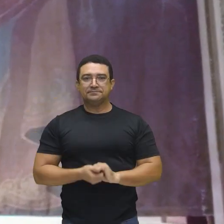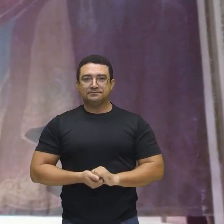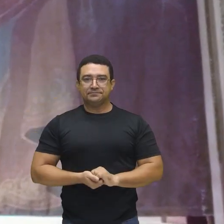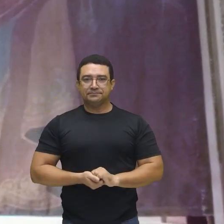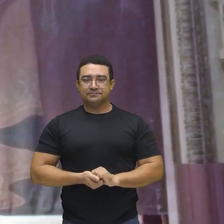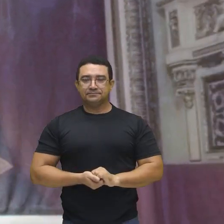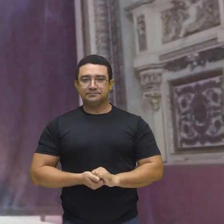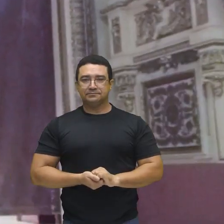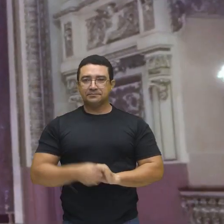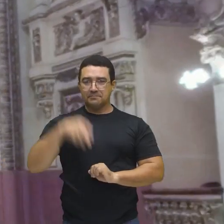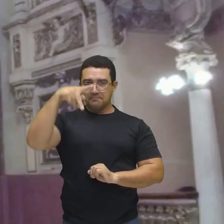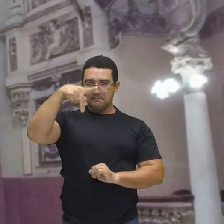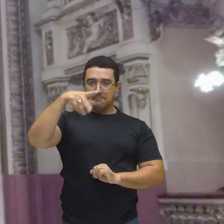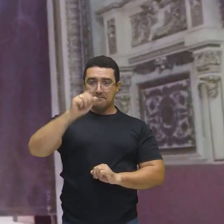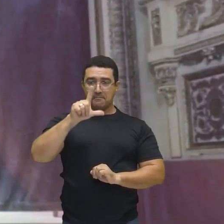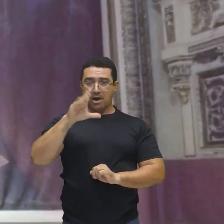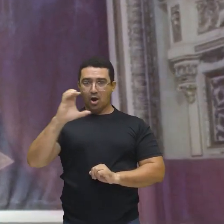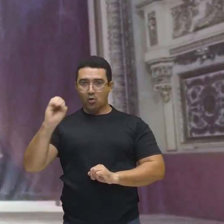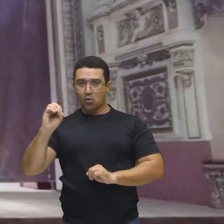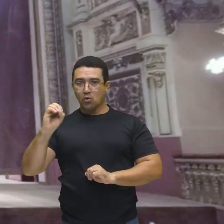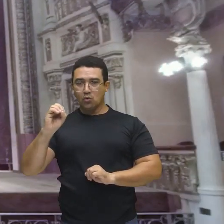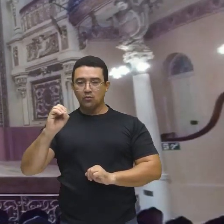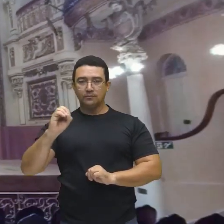Então, vamos no palco? Muito bem.